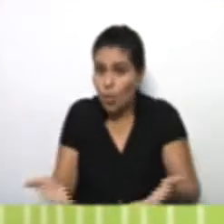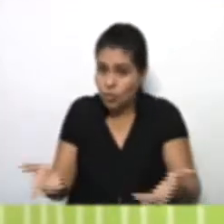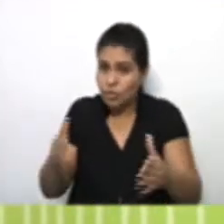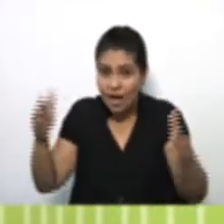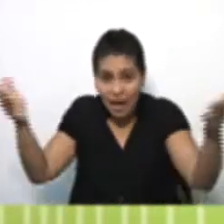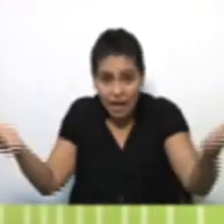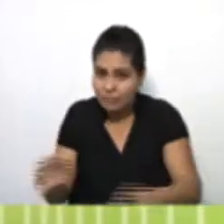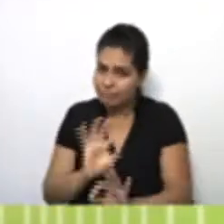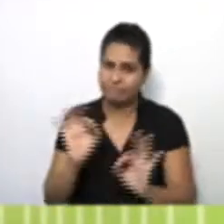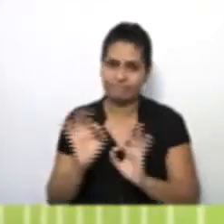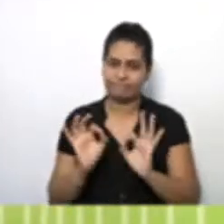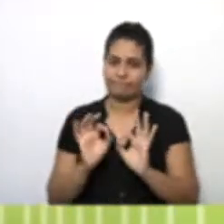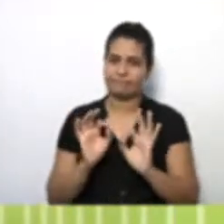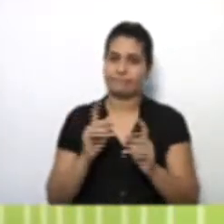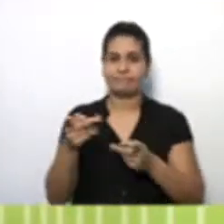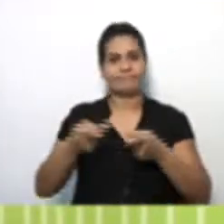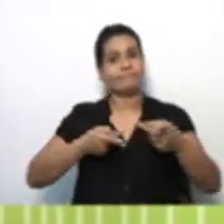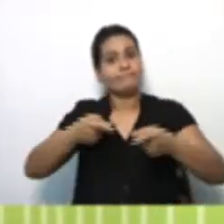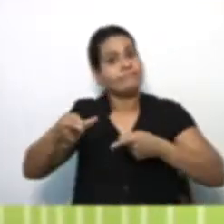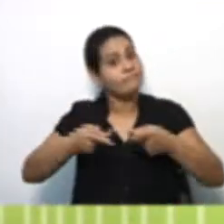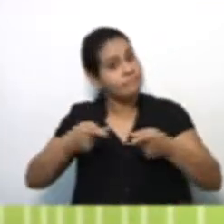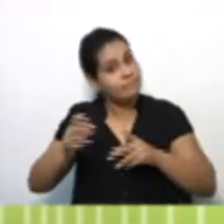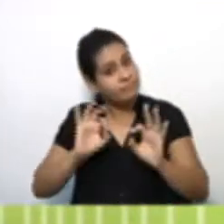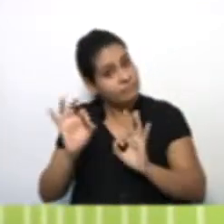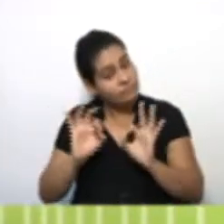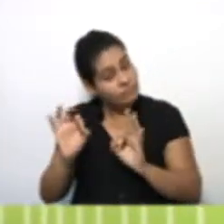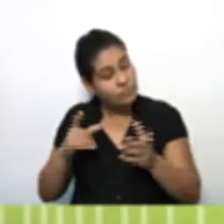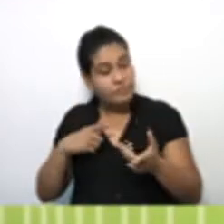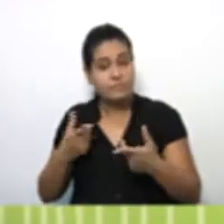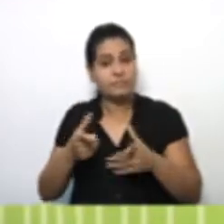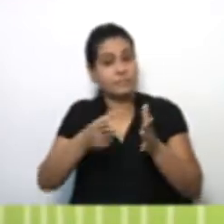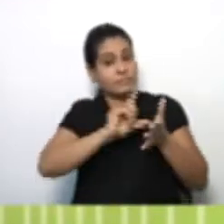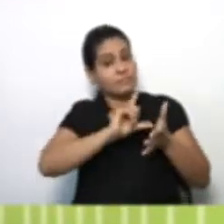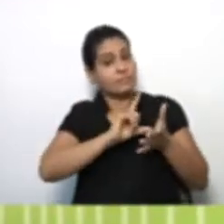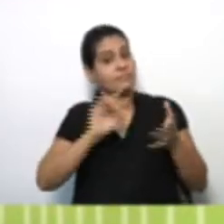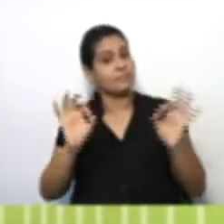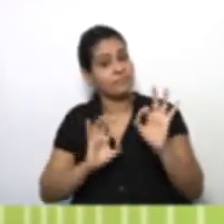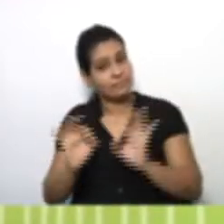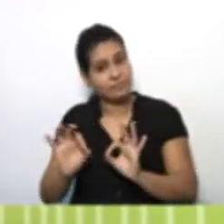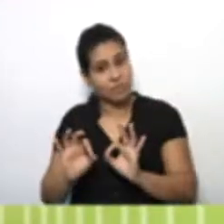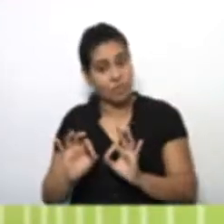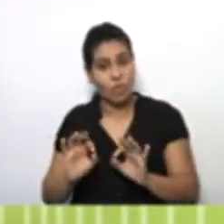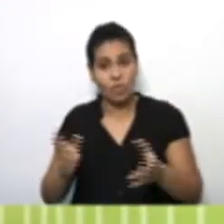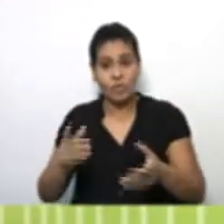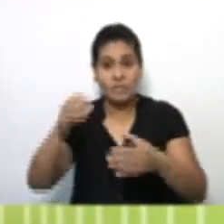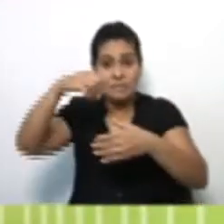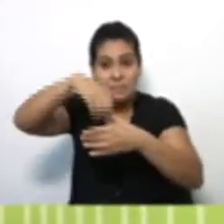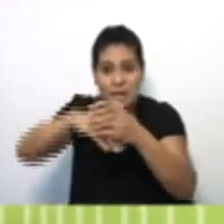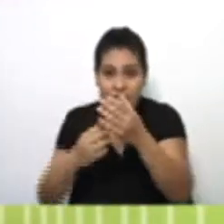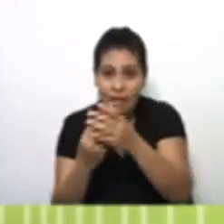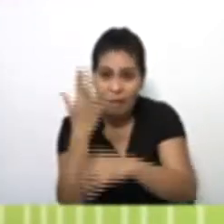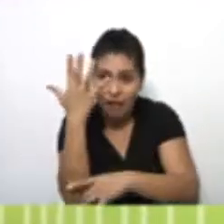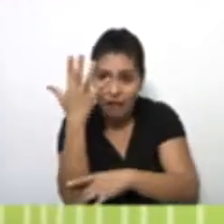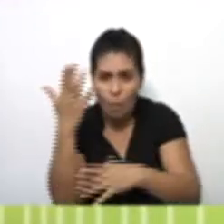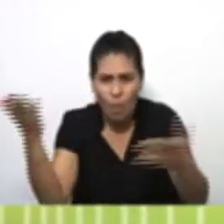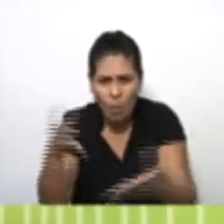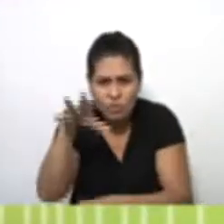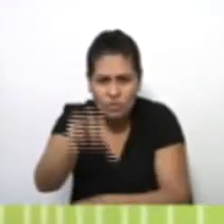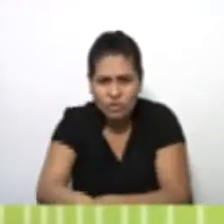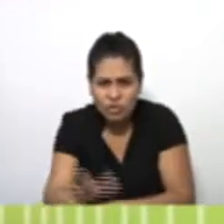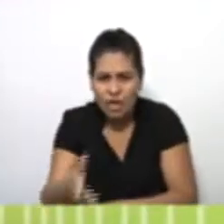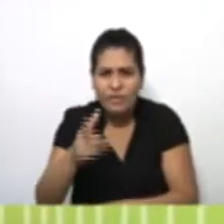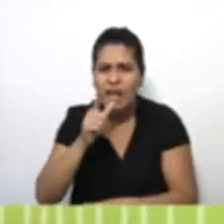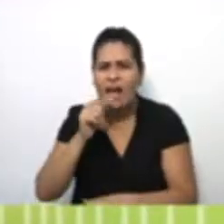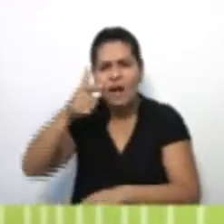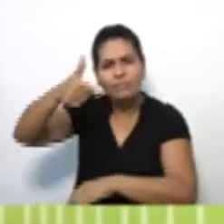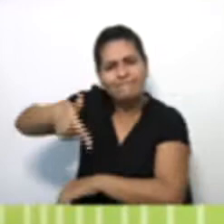não é nada para agora. Planeje. Se você está plantando alguma coisa hoje, eu tenho certeza que você não vai colher hoje. Você está plantando, você vai ter que regar,